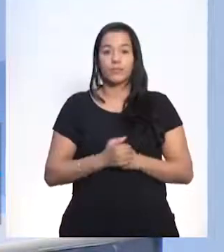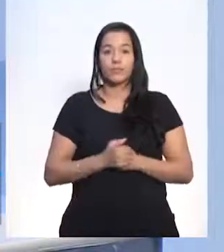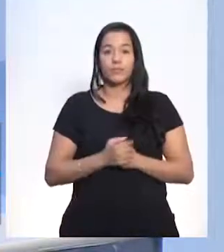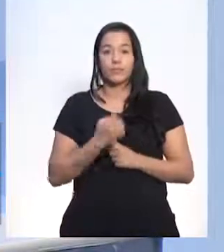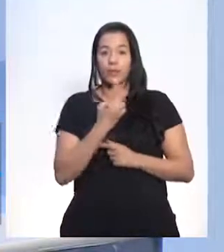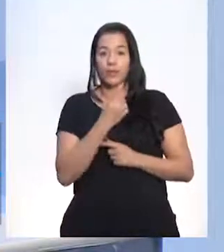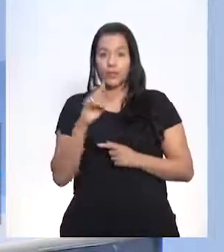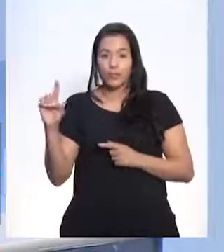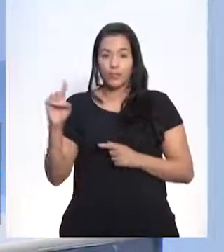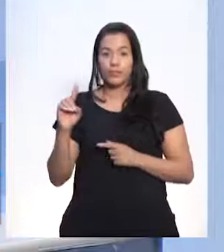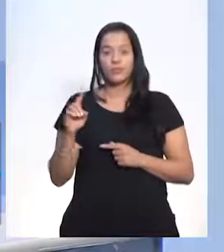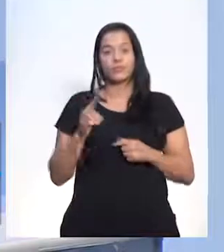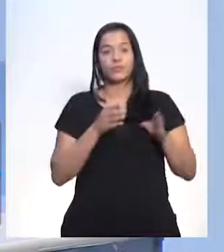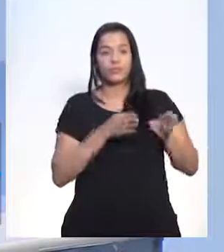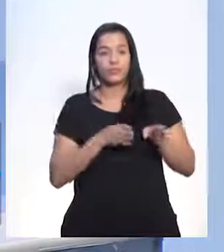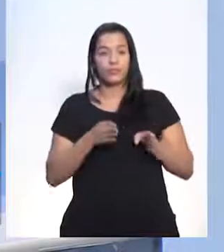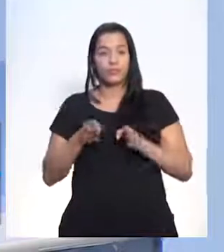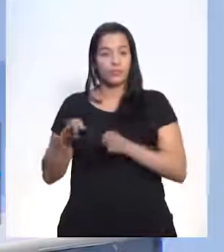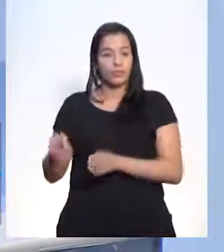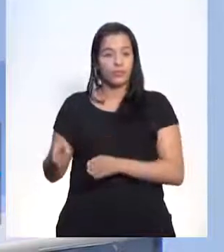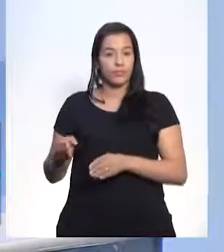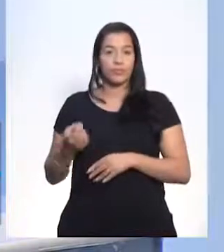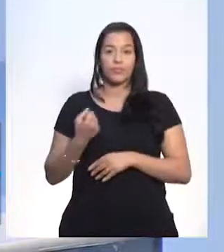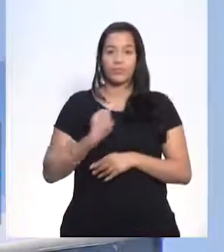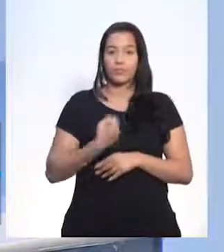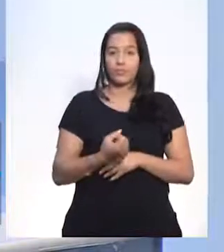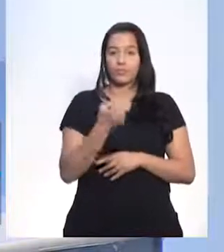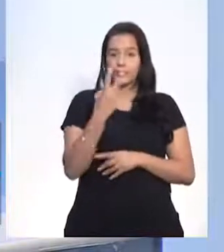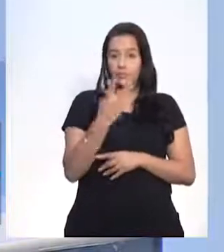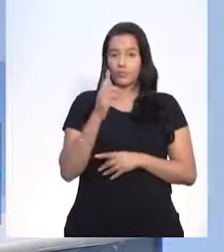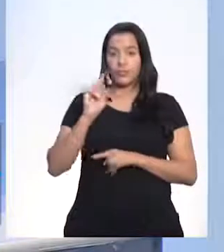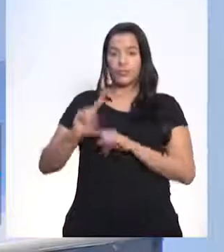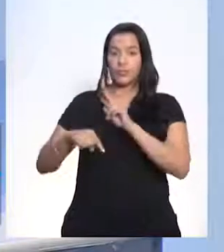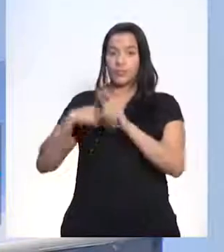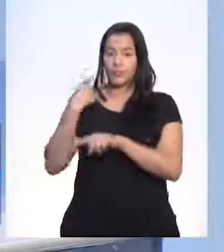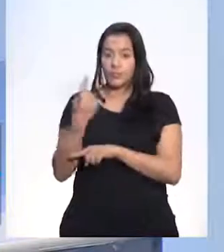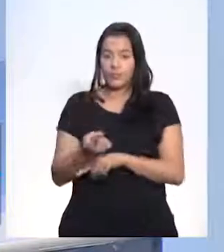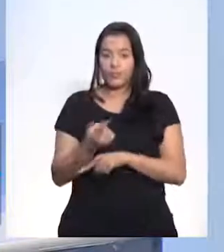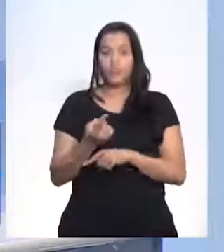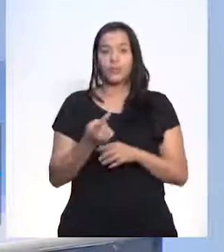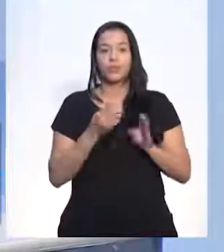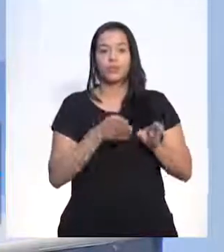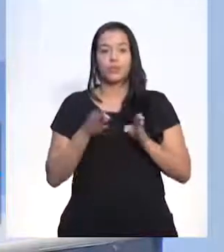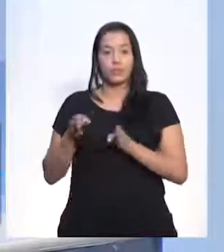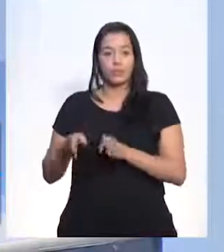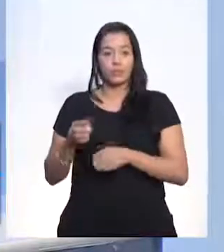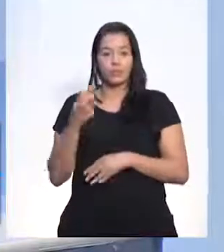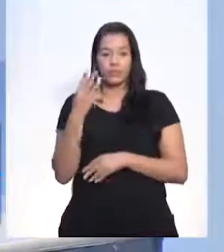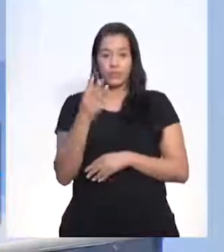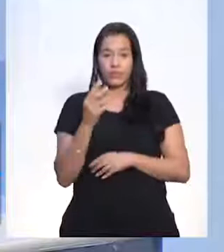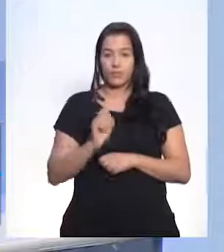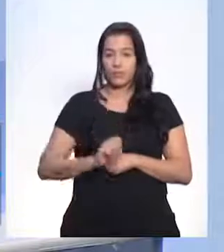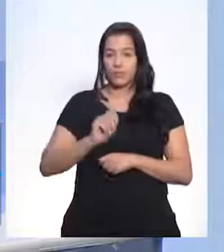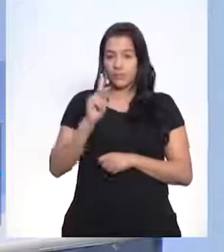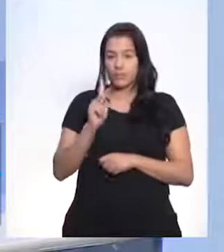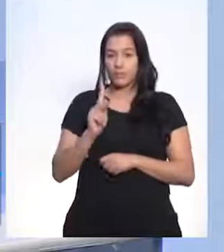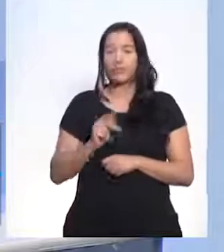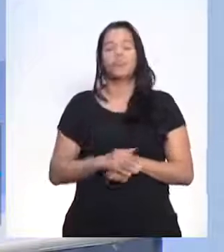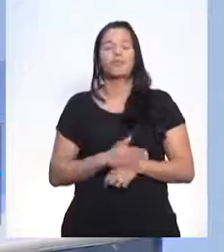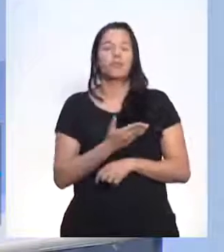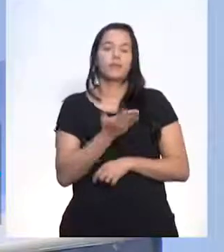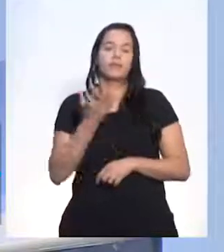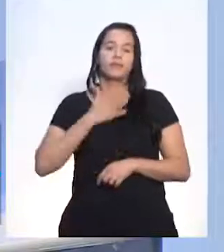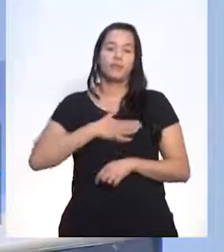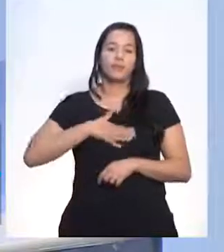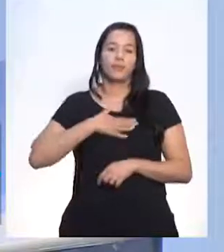última aula da sequência de atividades 2. Depois, vamos para a sequência de atividades 3, ok? Espero que você